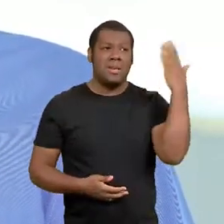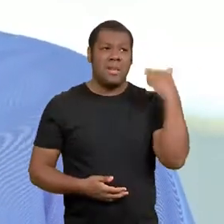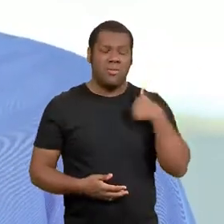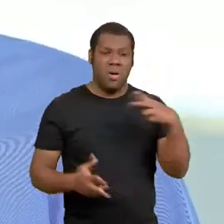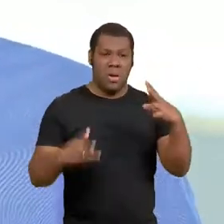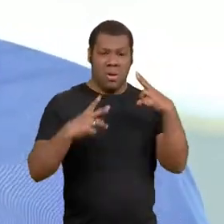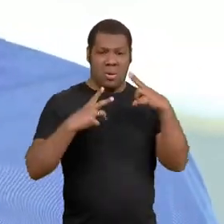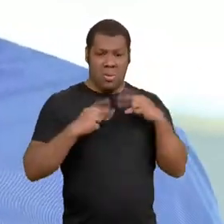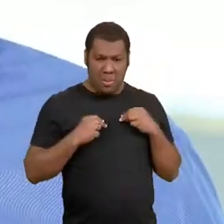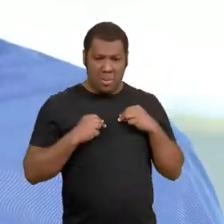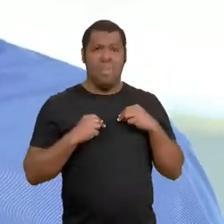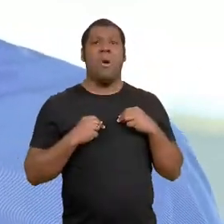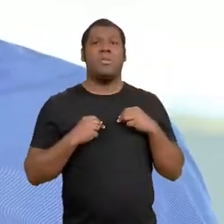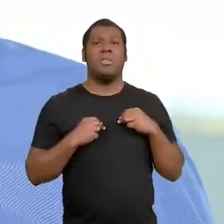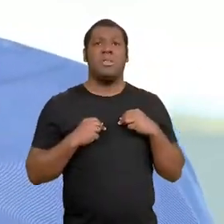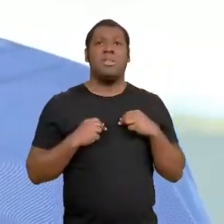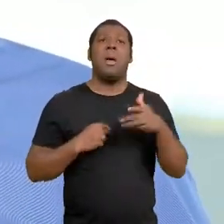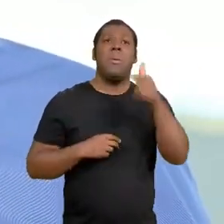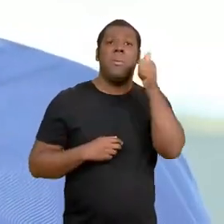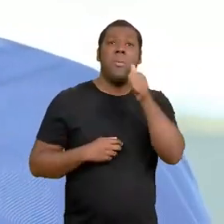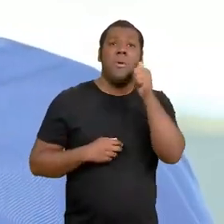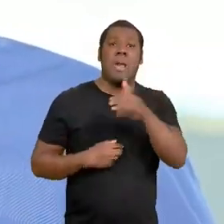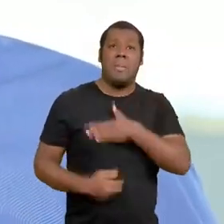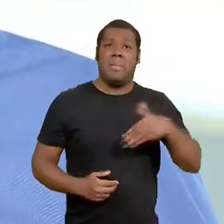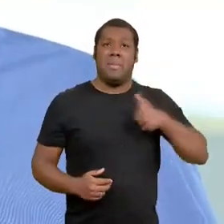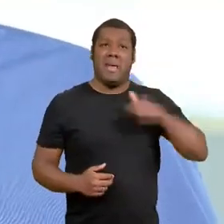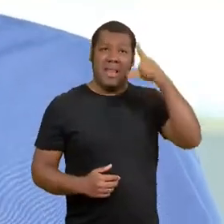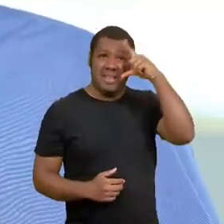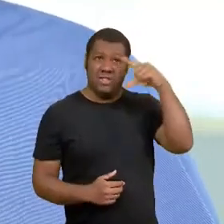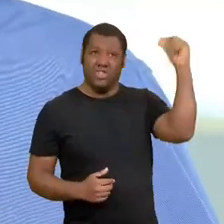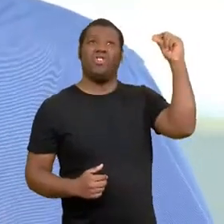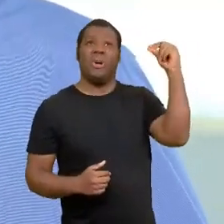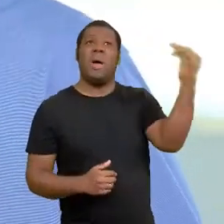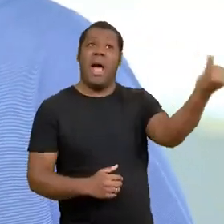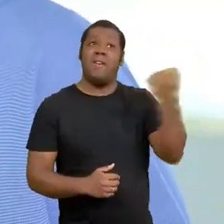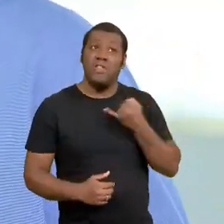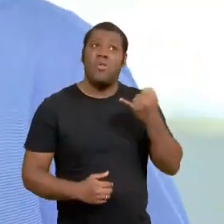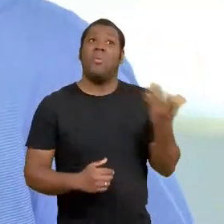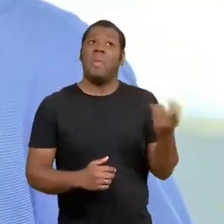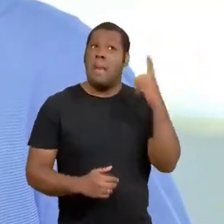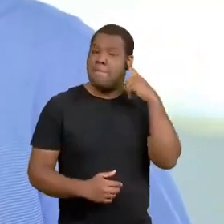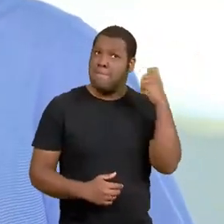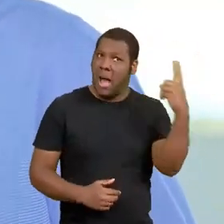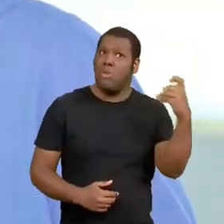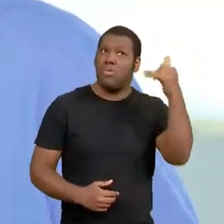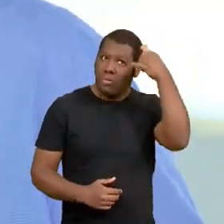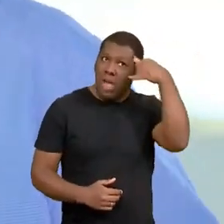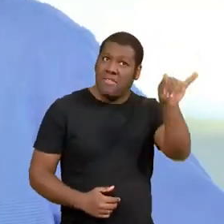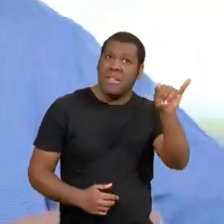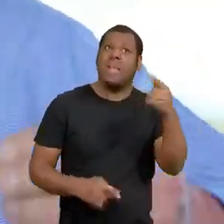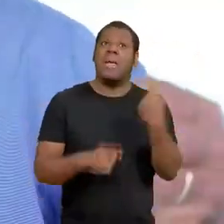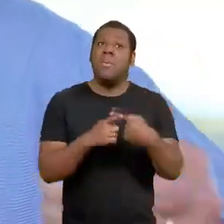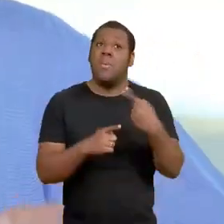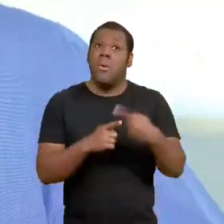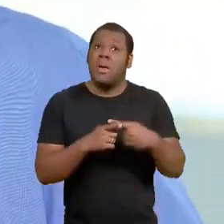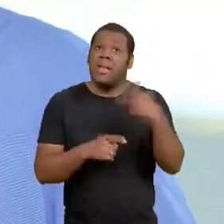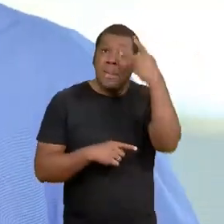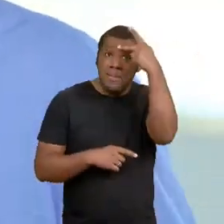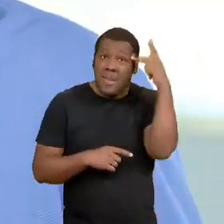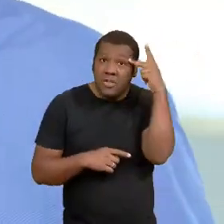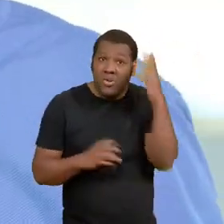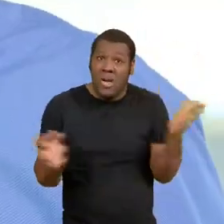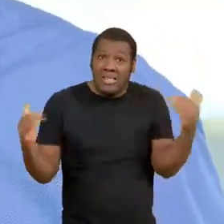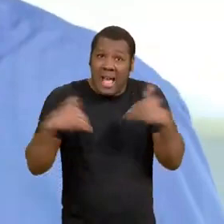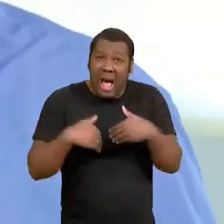tiros, sim, porque o barulho assusta o autista. Sim, sim, verdade. Então, é o tipo da coisa que a gente vai aprendendo. Você está num evento